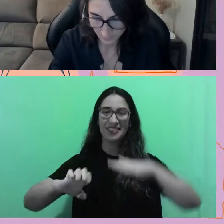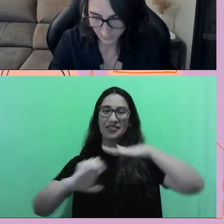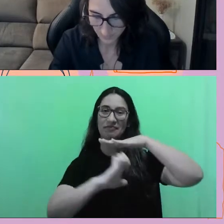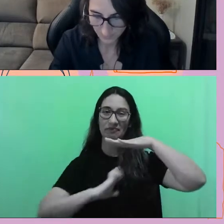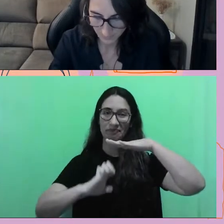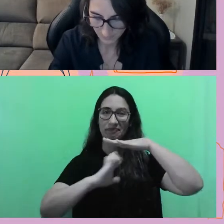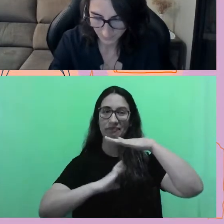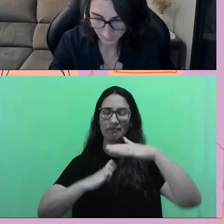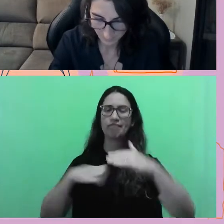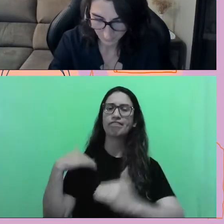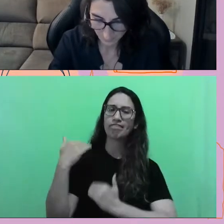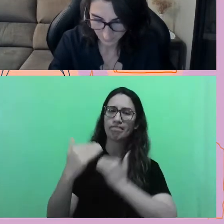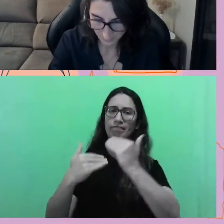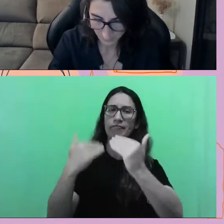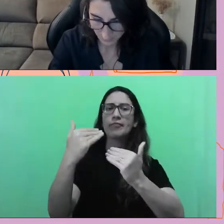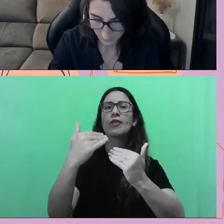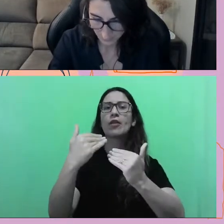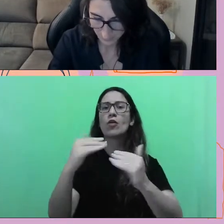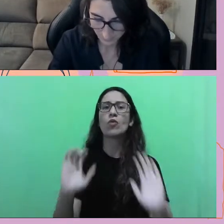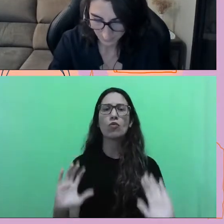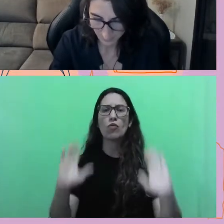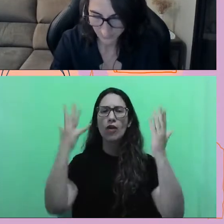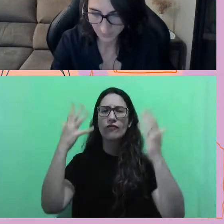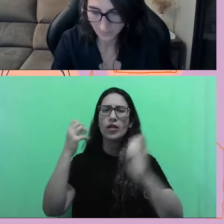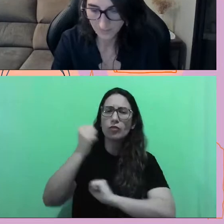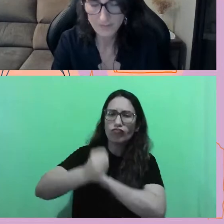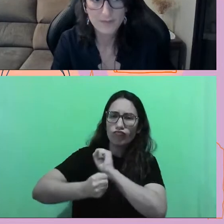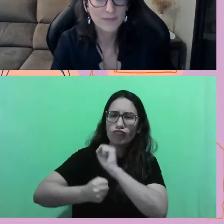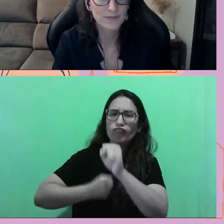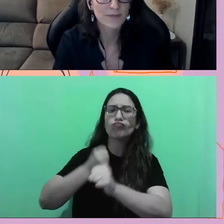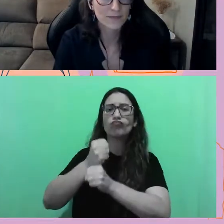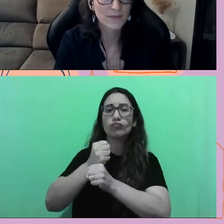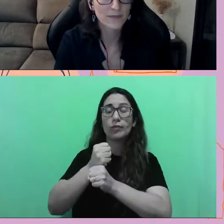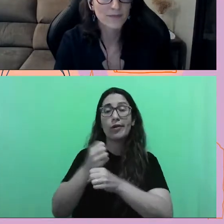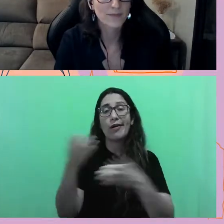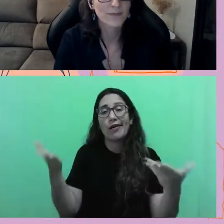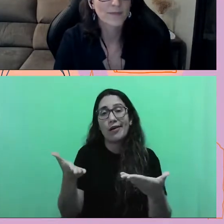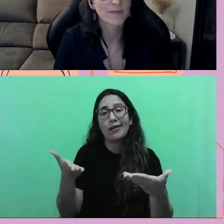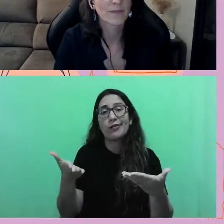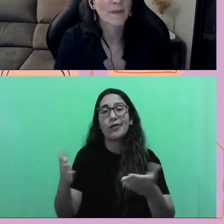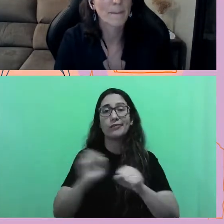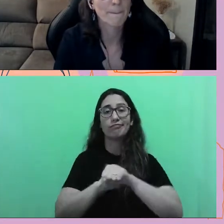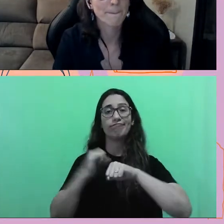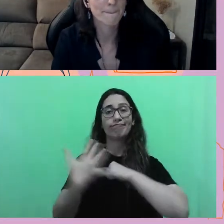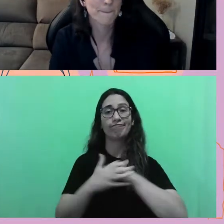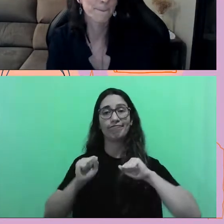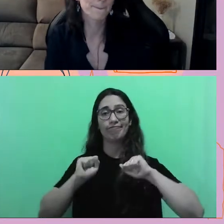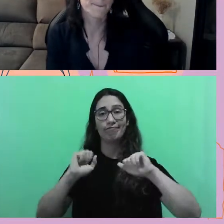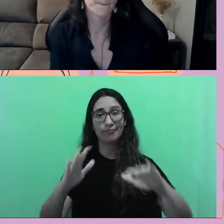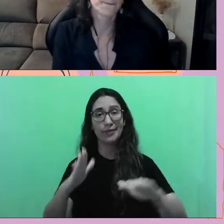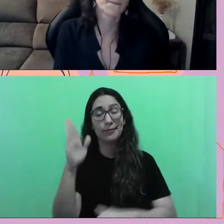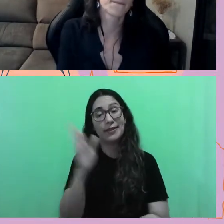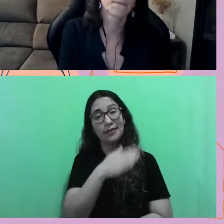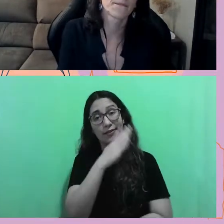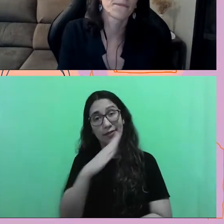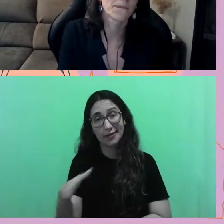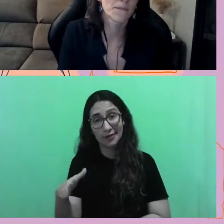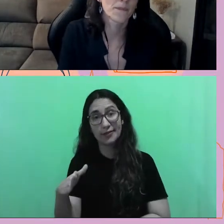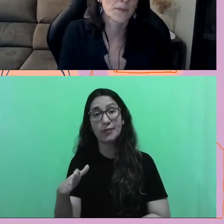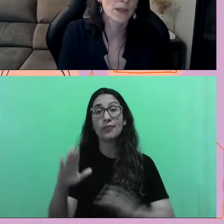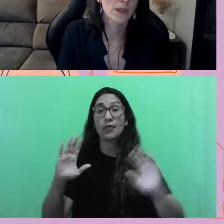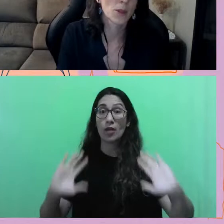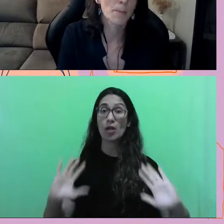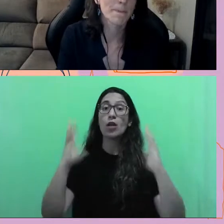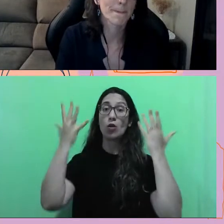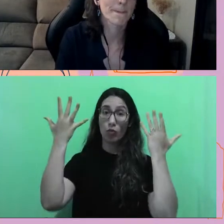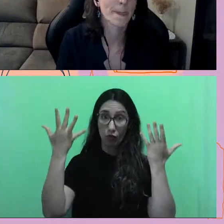a gente faz um evento, por exemplo, um evento anual que ficou suspenso agora durante a pandemia, e é um evento